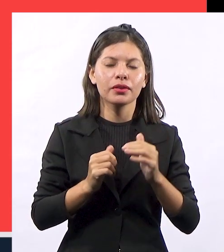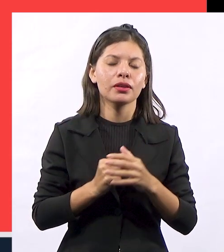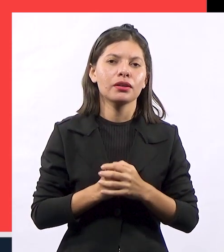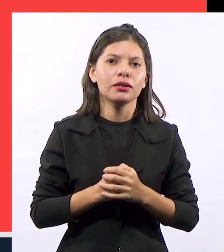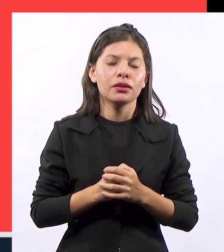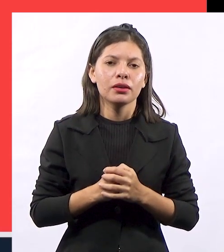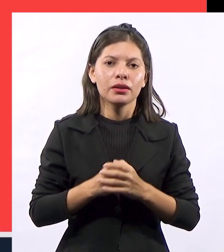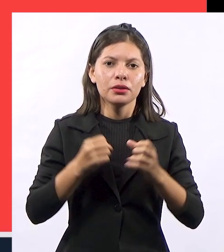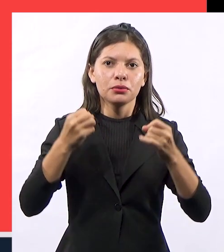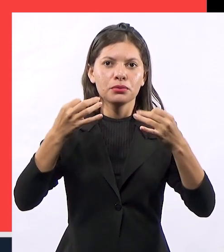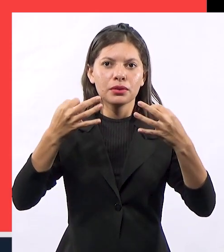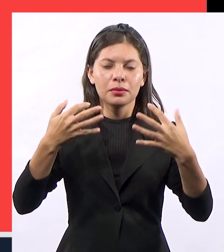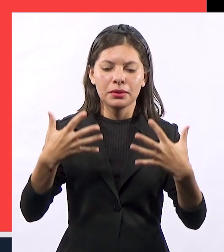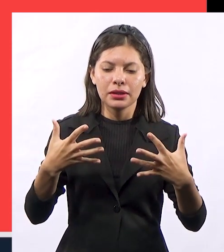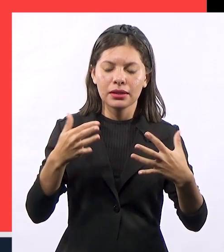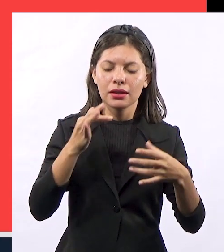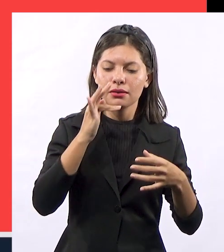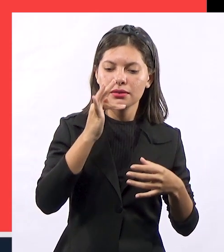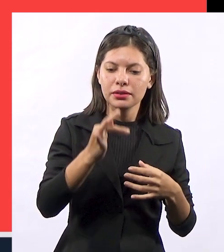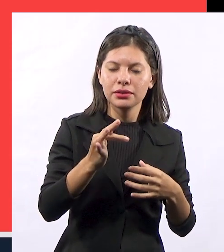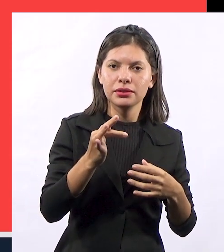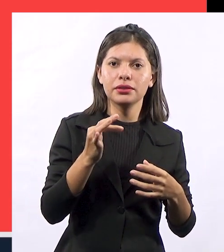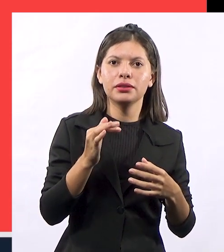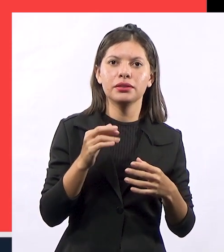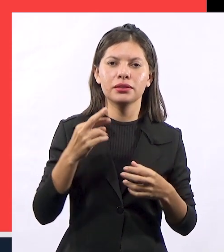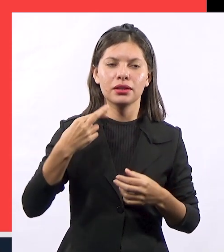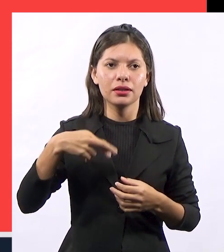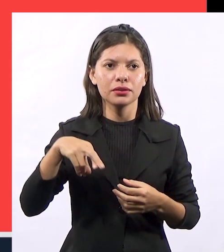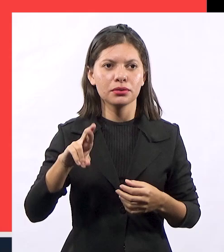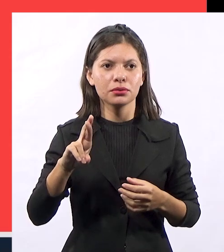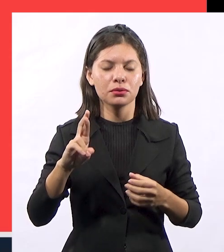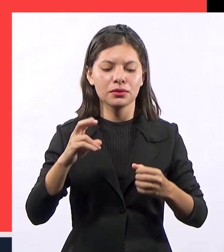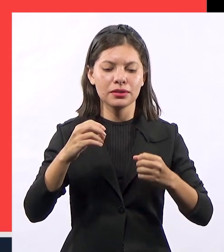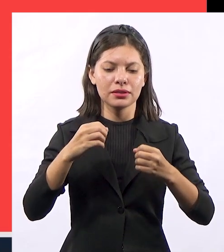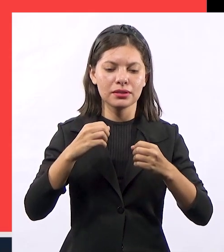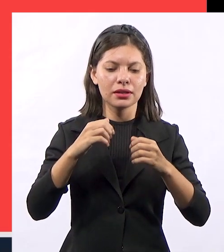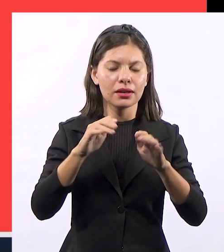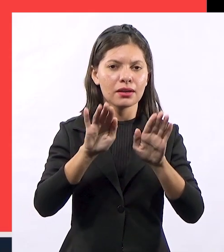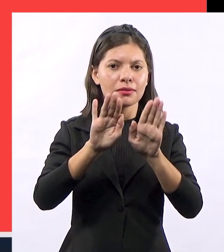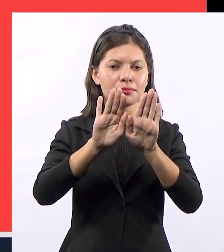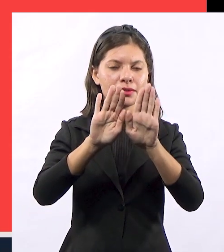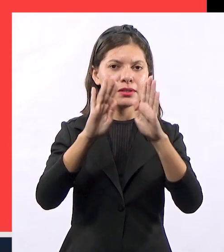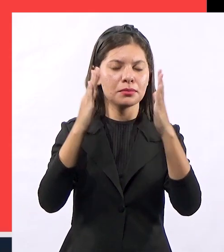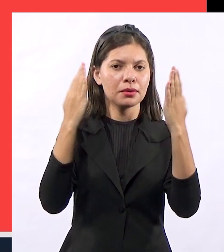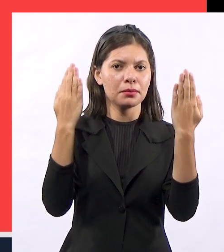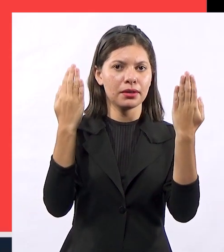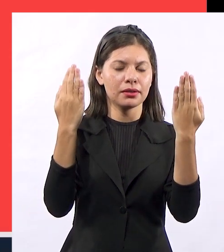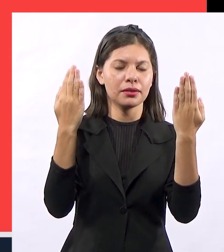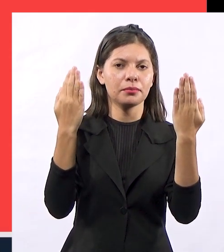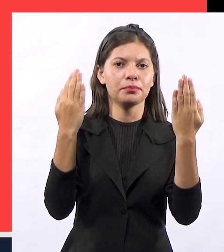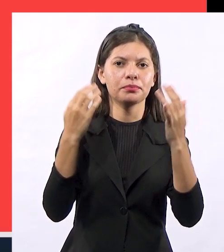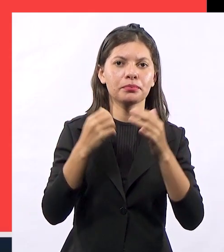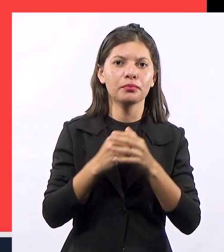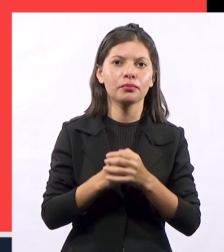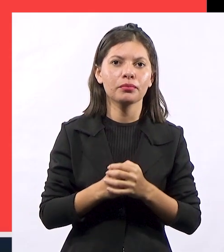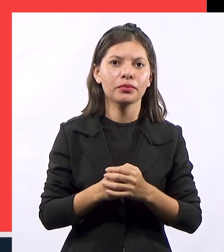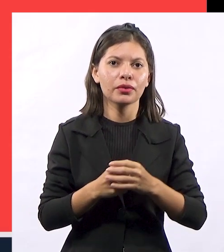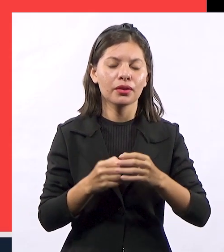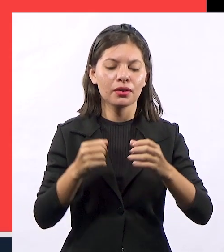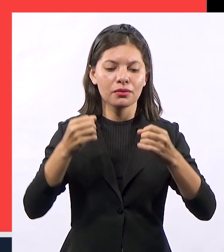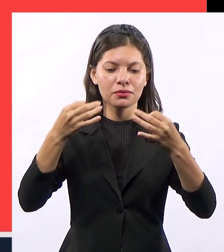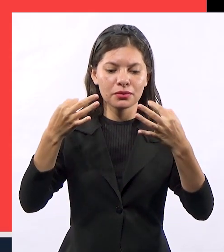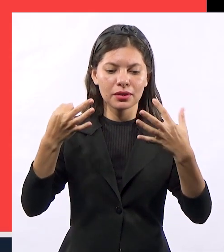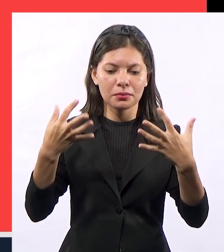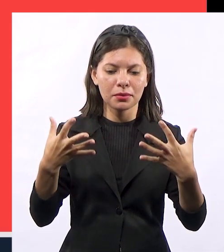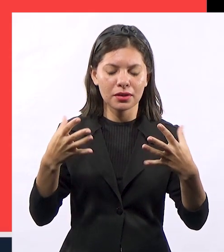diz, aduzindo razões bem elaboradas e sempre abertas. Todo fundamento bem feito